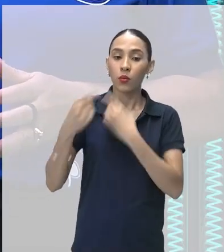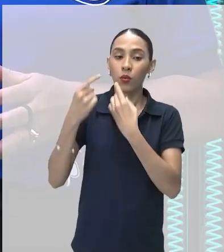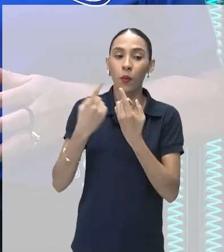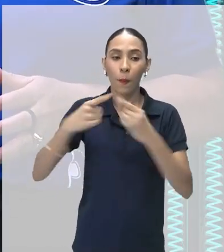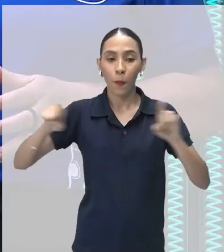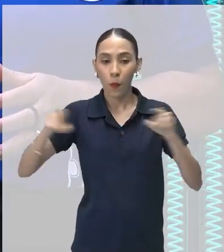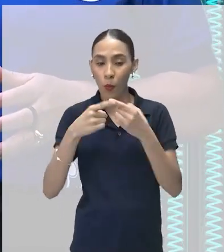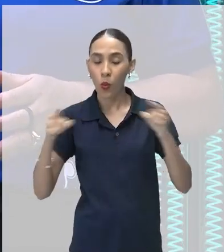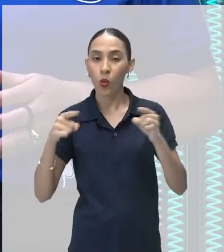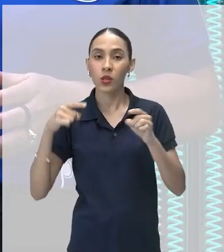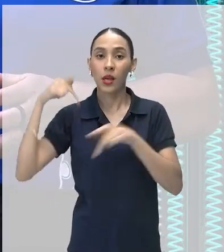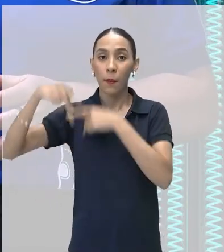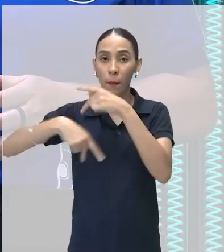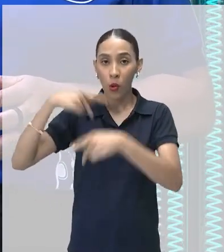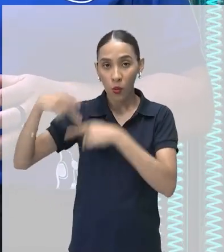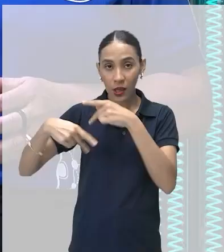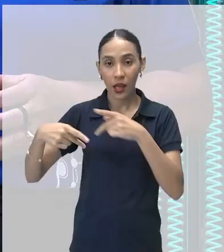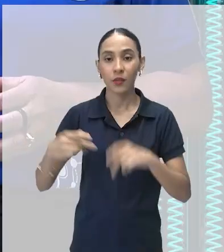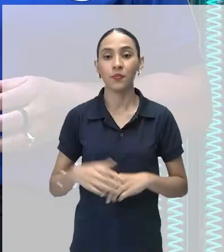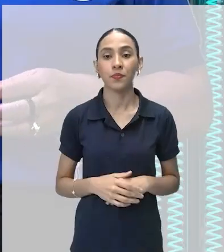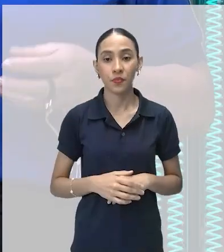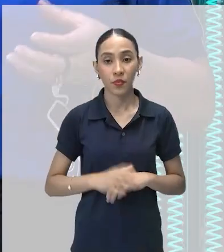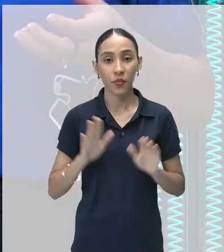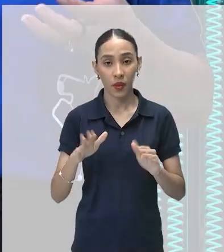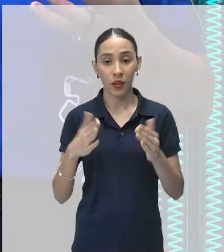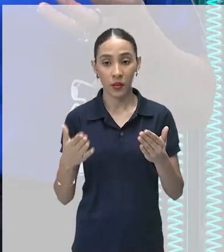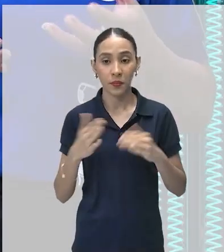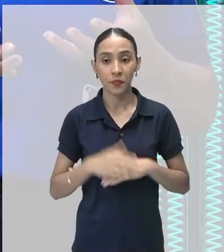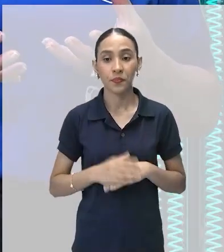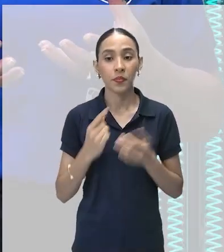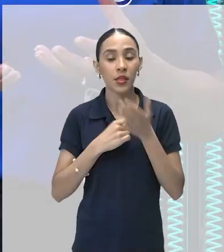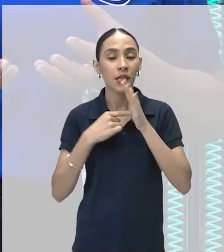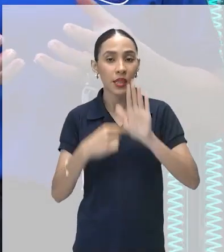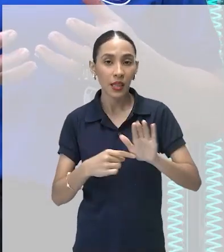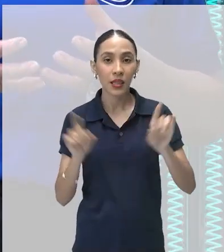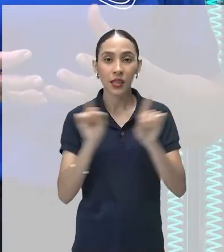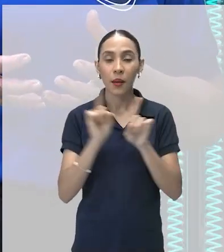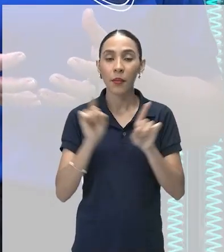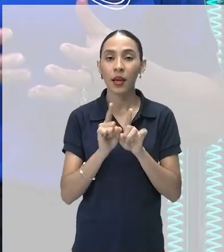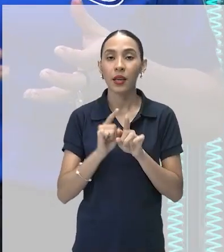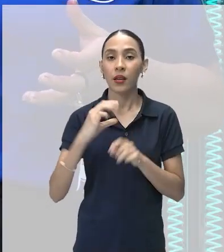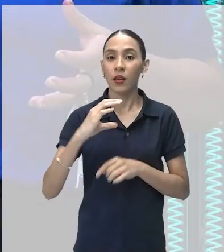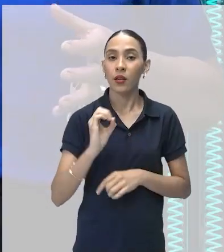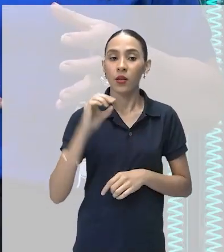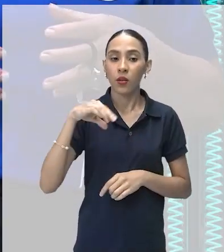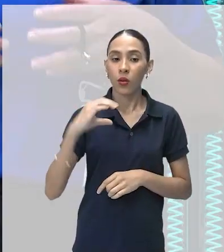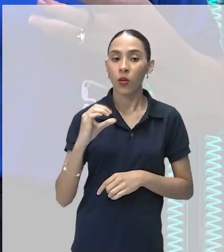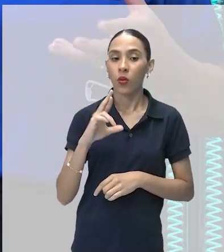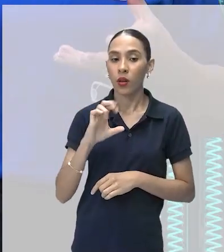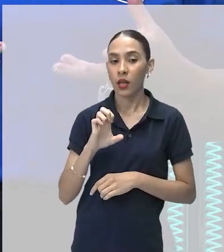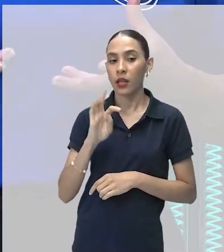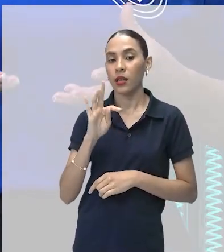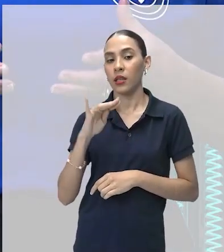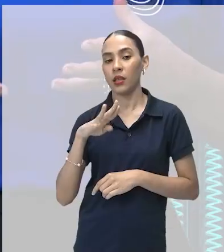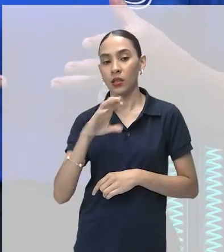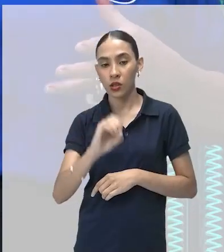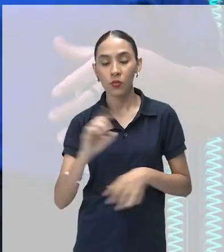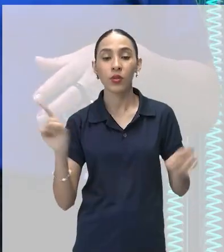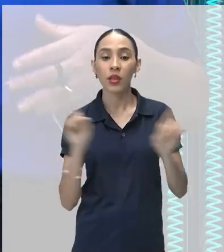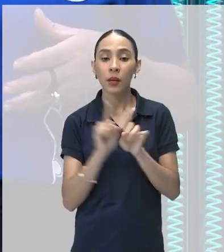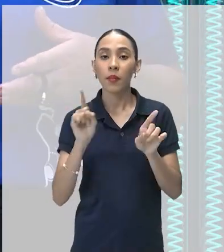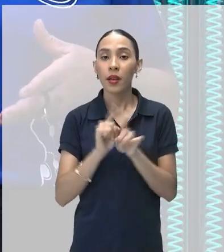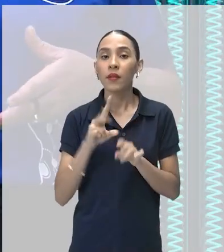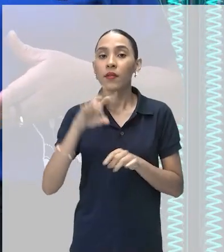da música popular. Então, trazendo essa questão do concretismo, ele vai